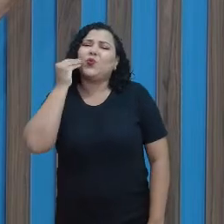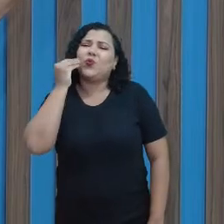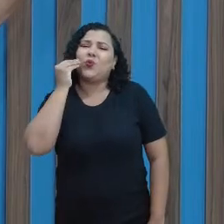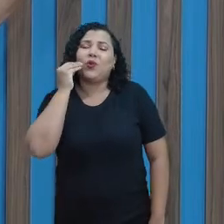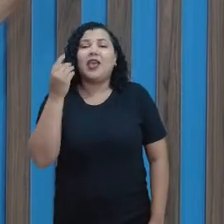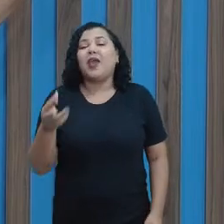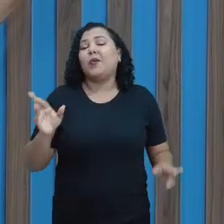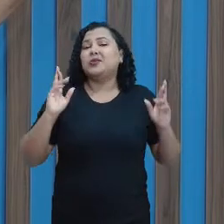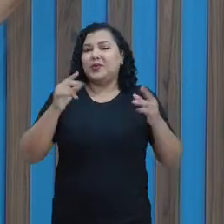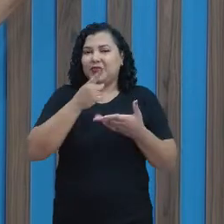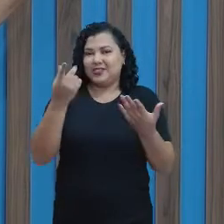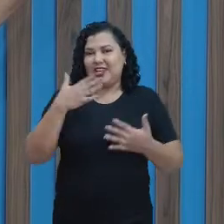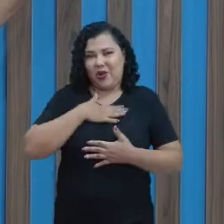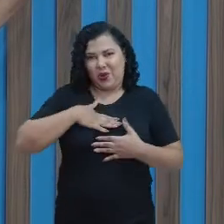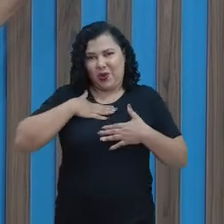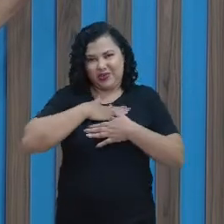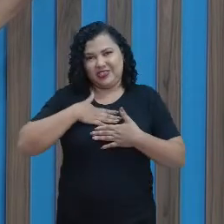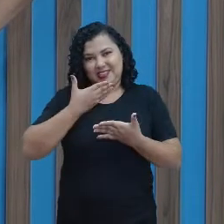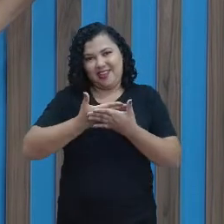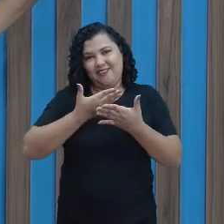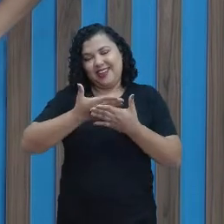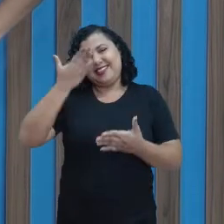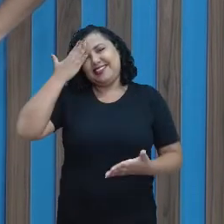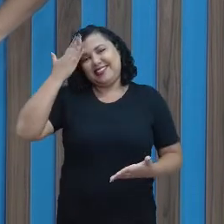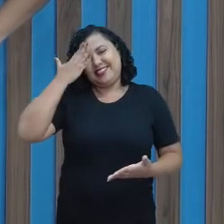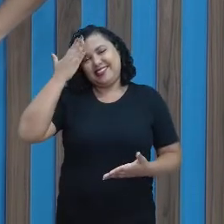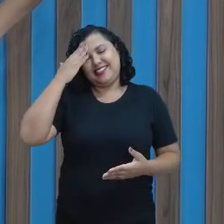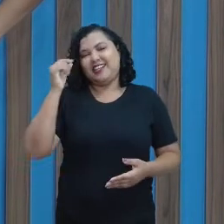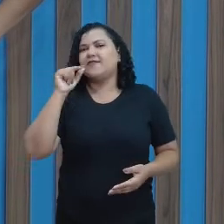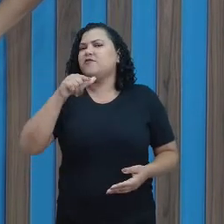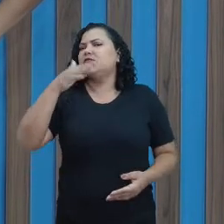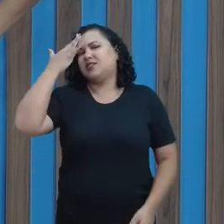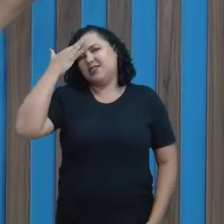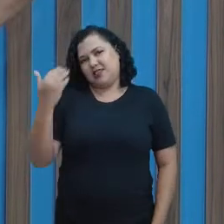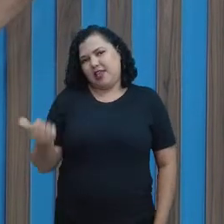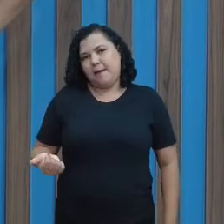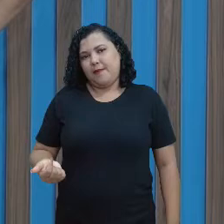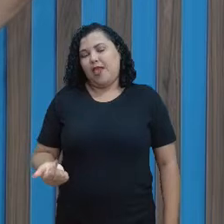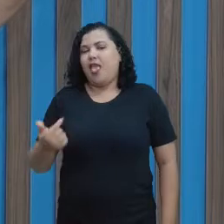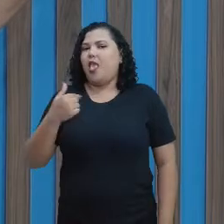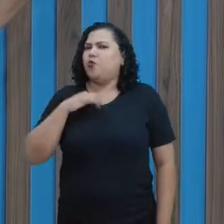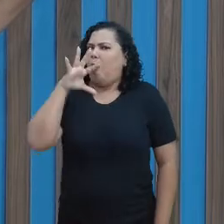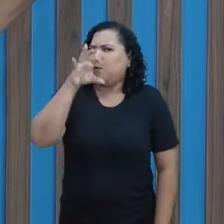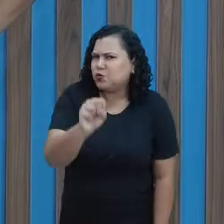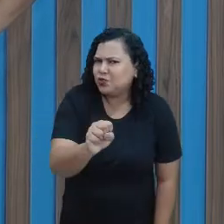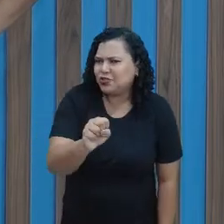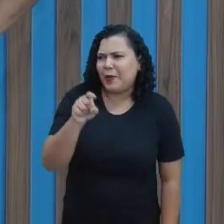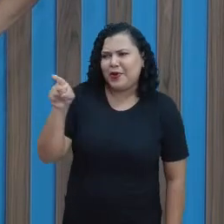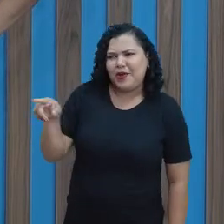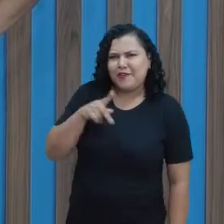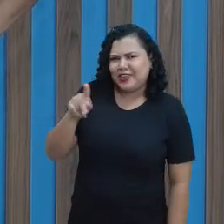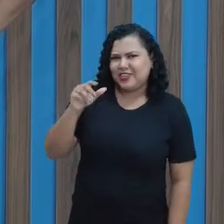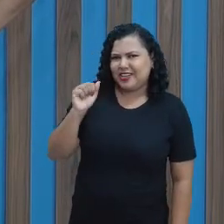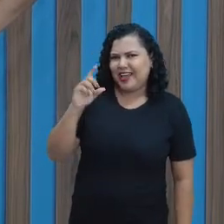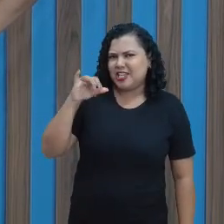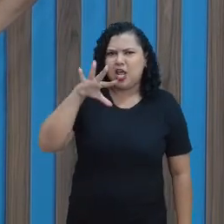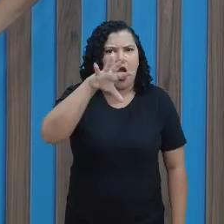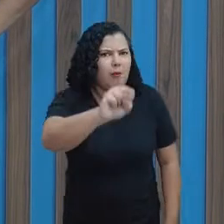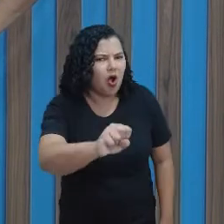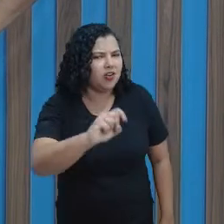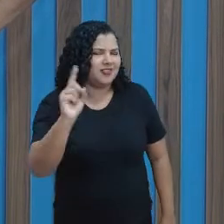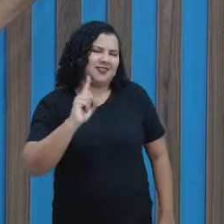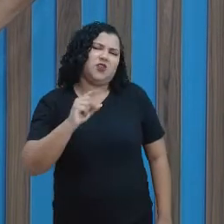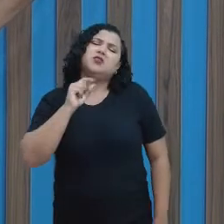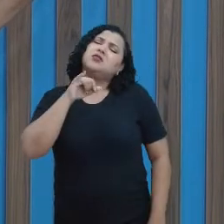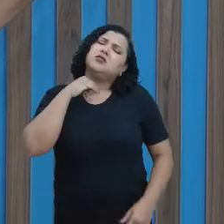que você esteja gostando da aula, entendendo a aula. E você sabe, eu não mordo, a professora Adriana não morde. Se vocês